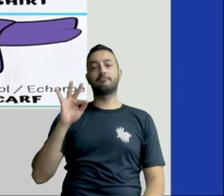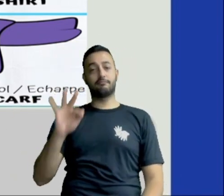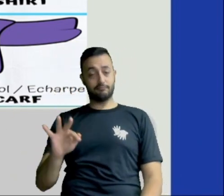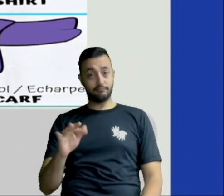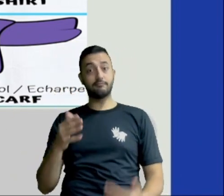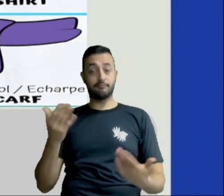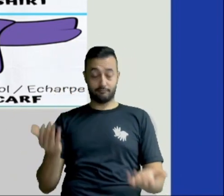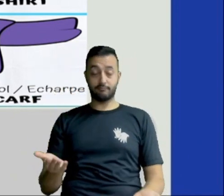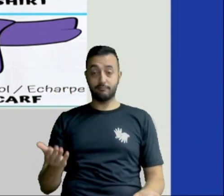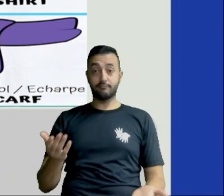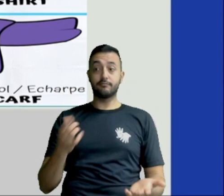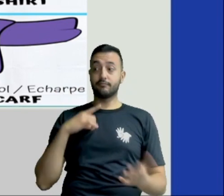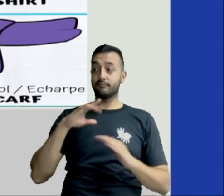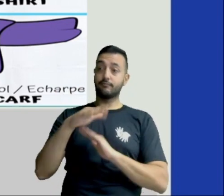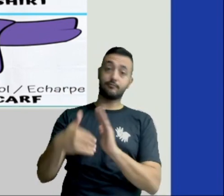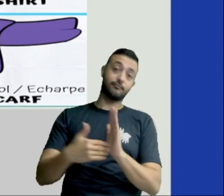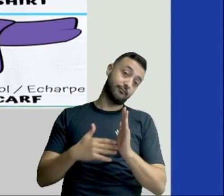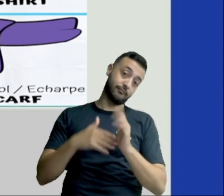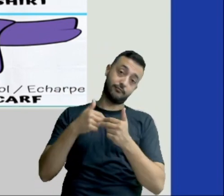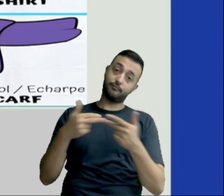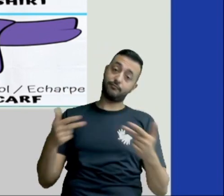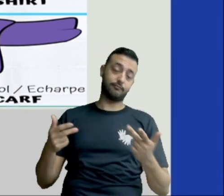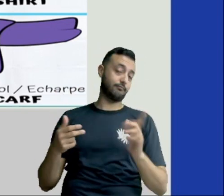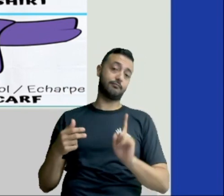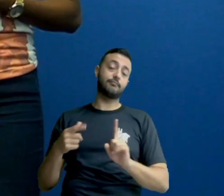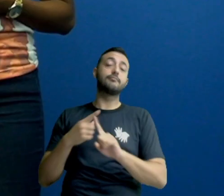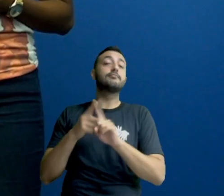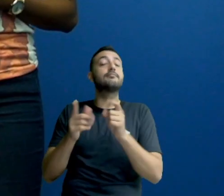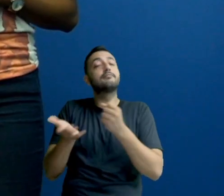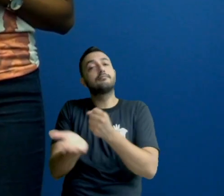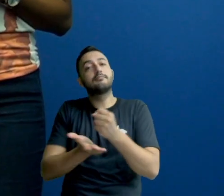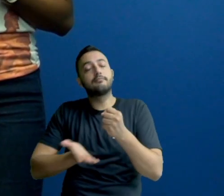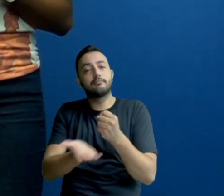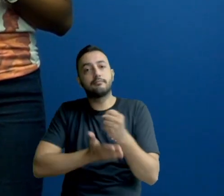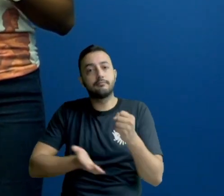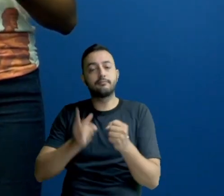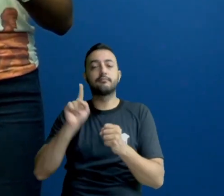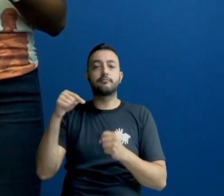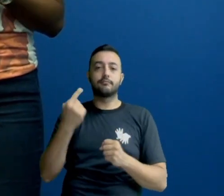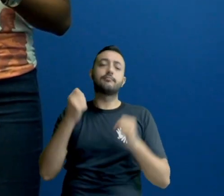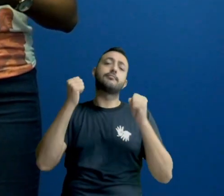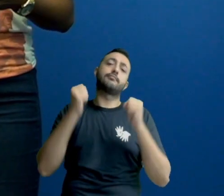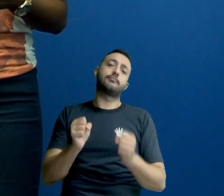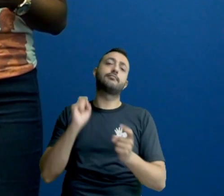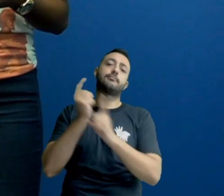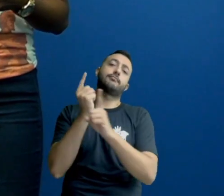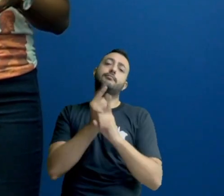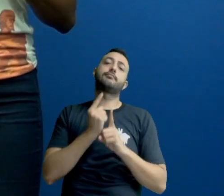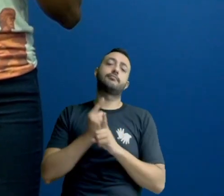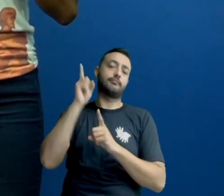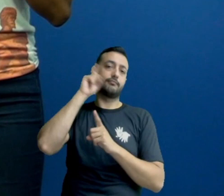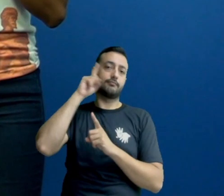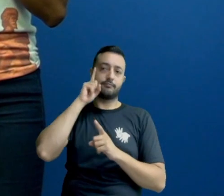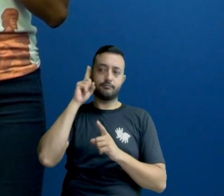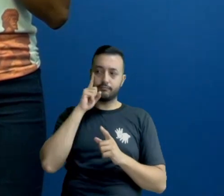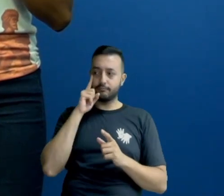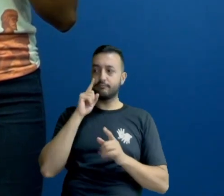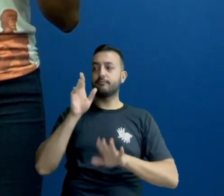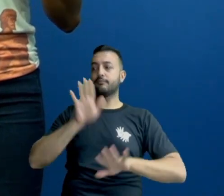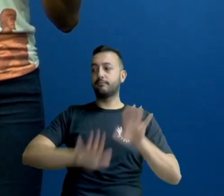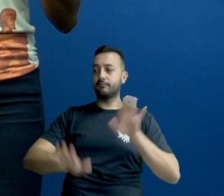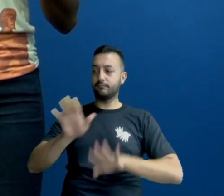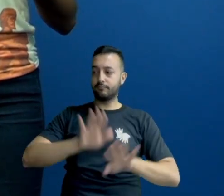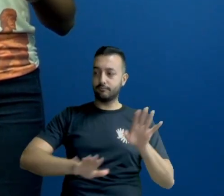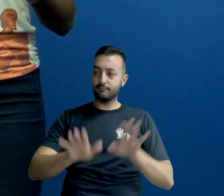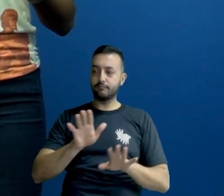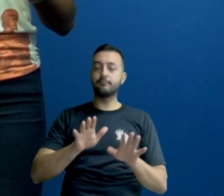algumas, nós não temos todas aqui, mas são as básicas que nós podemos encontrar no nosso dia a dia. Muito